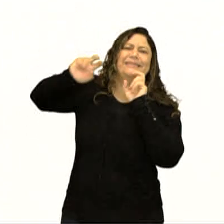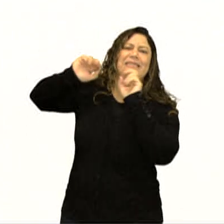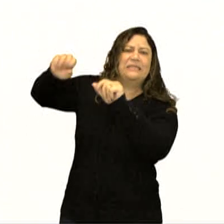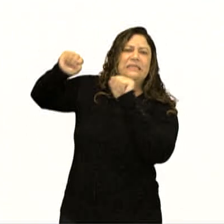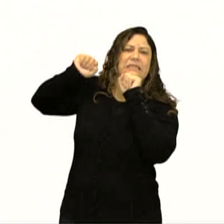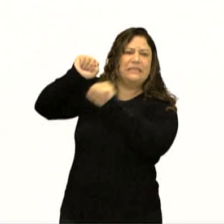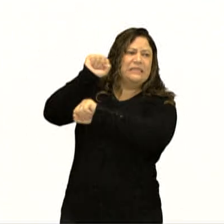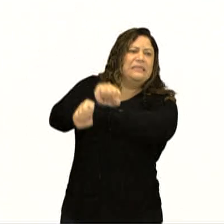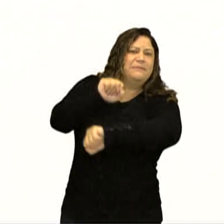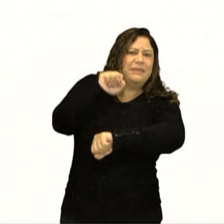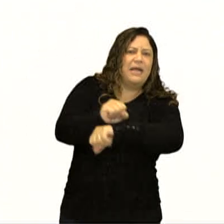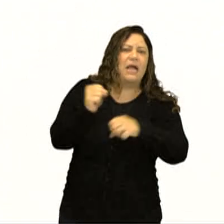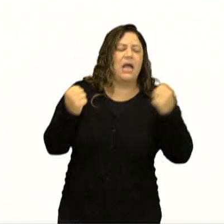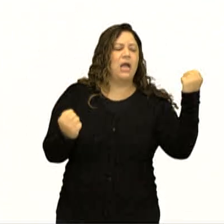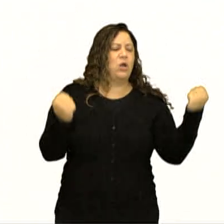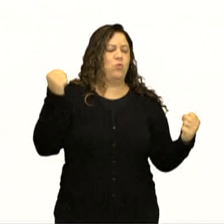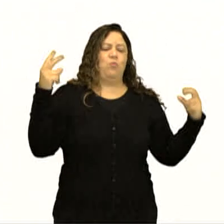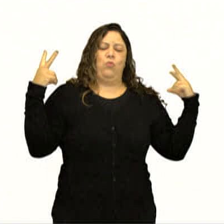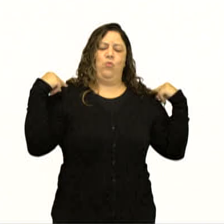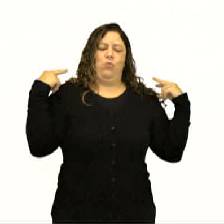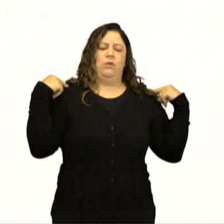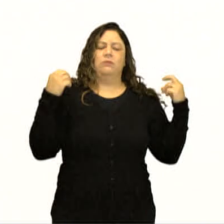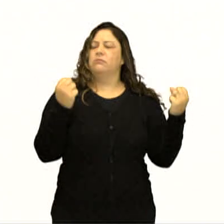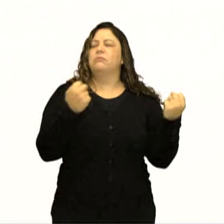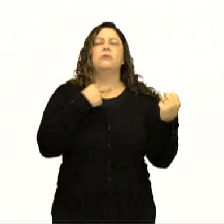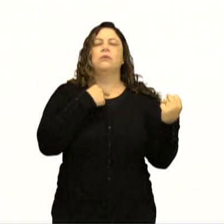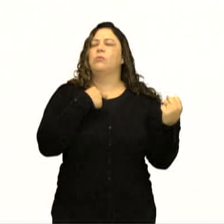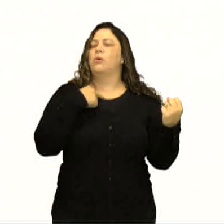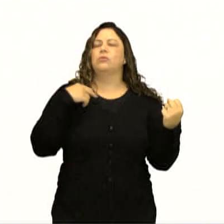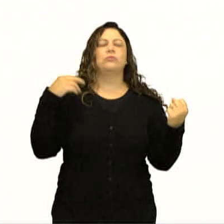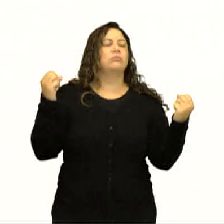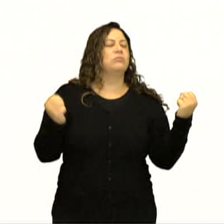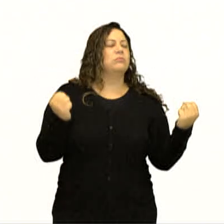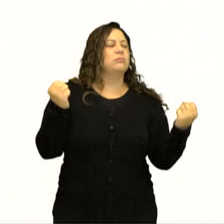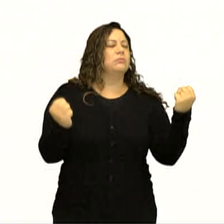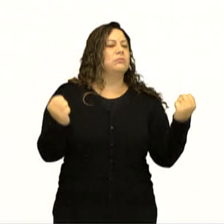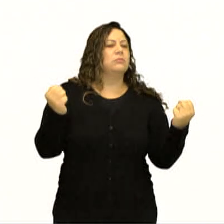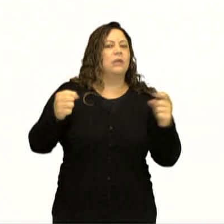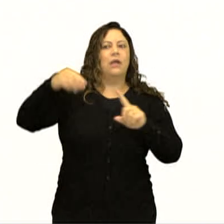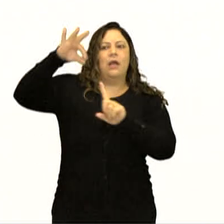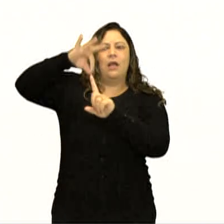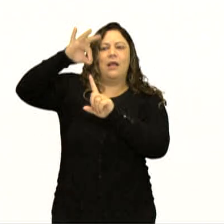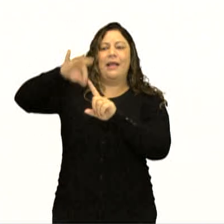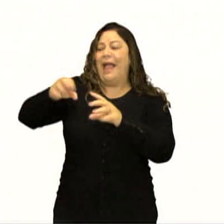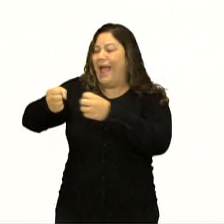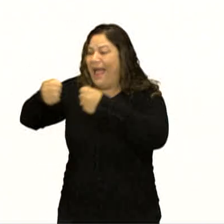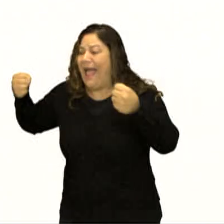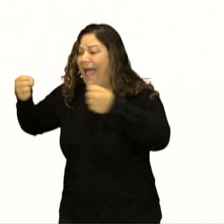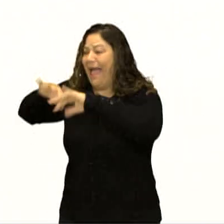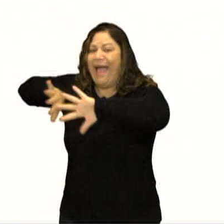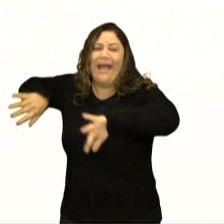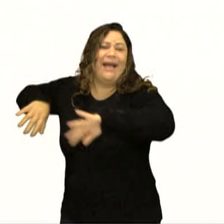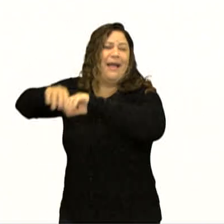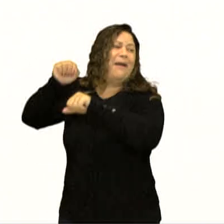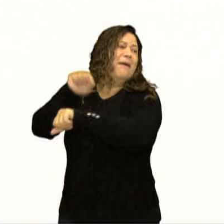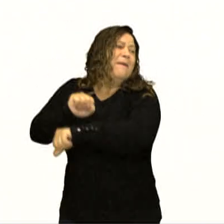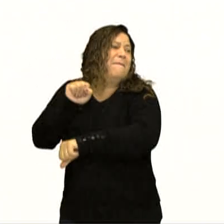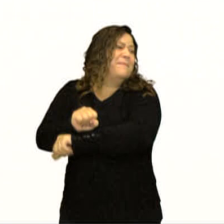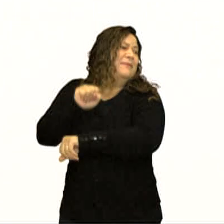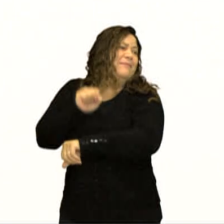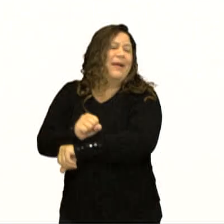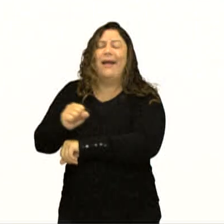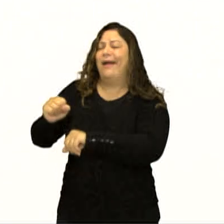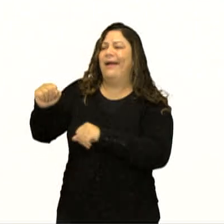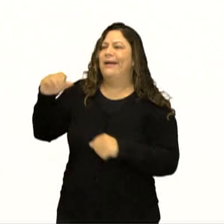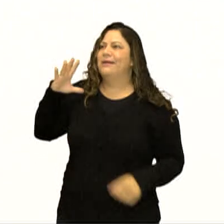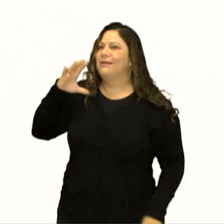não posso, vamos ao poste de parada. O Norberto quis descer, mas a rapidez com que o bonde